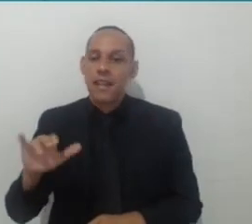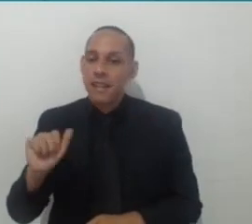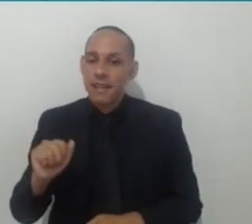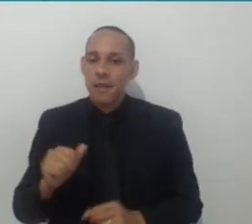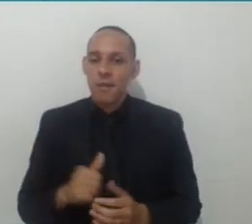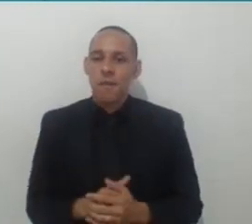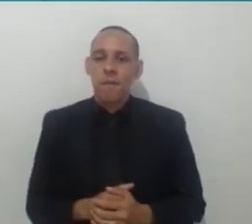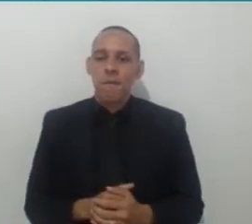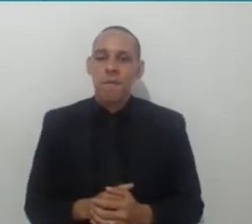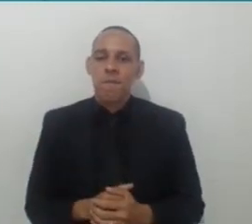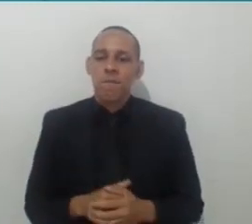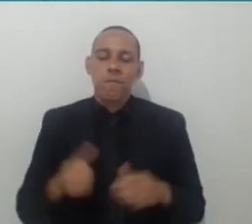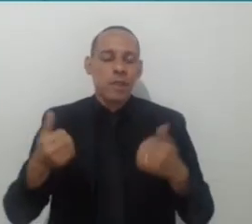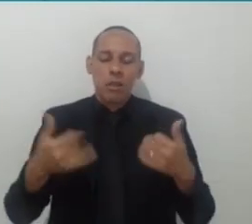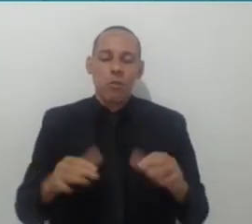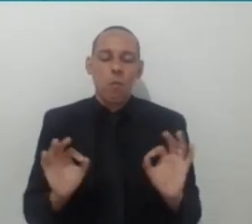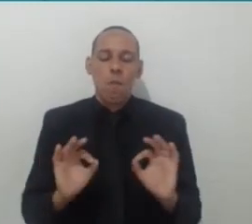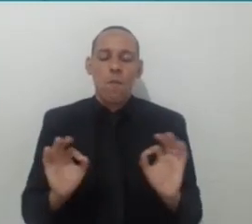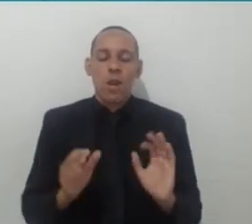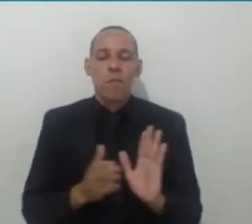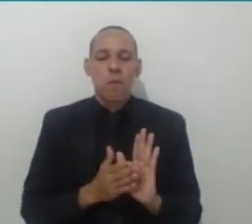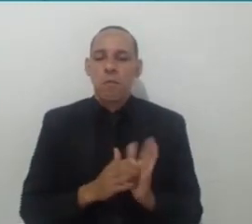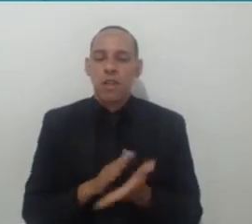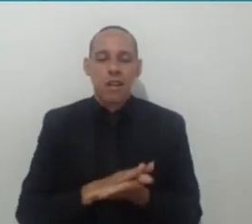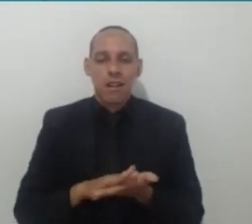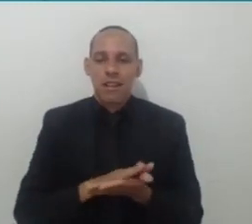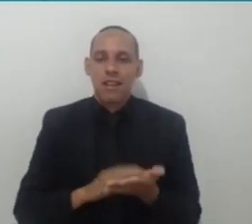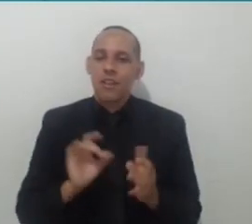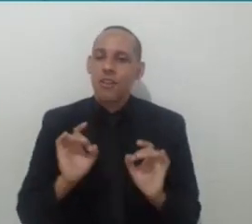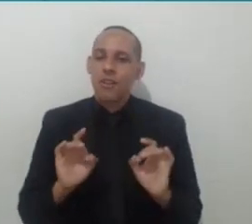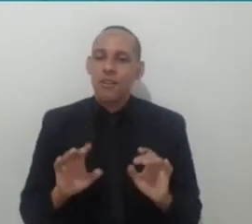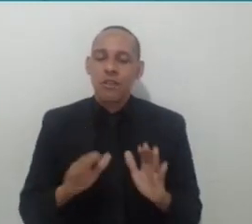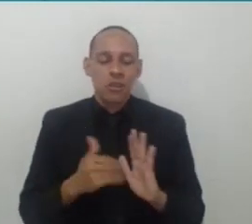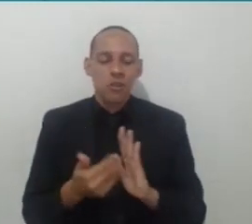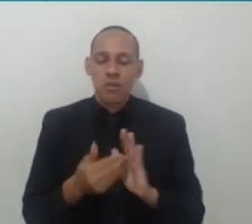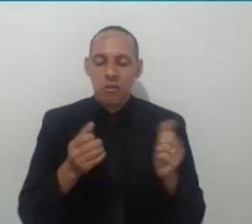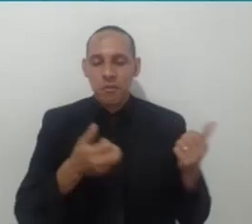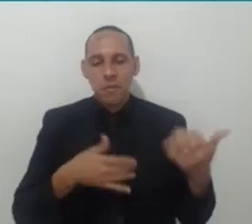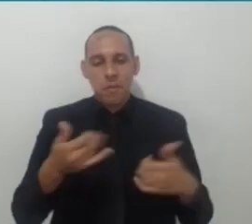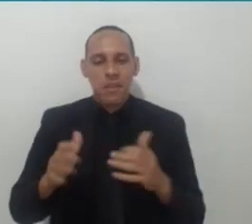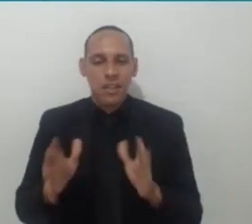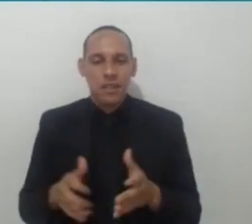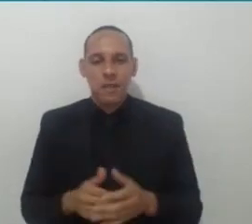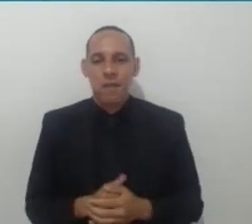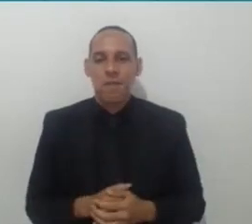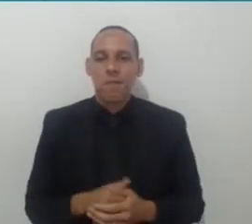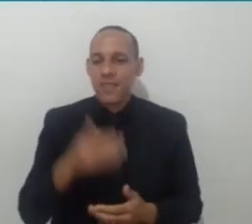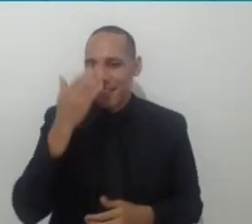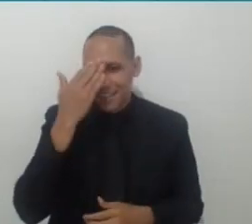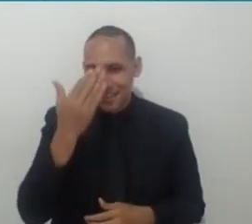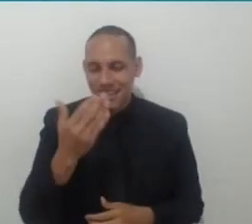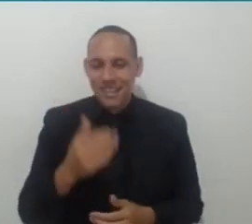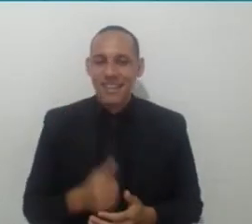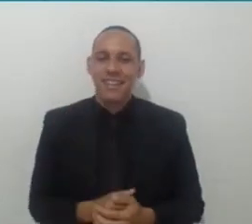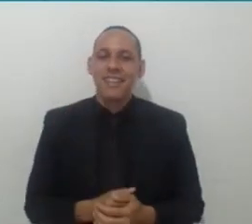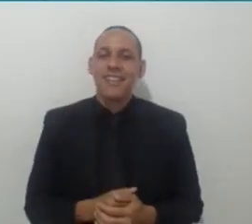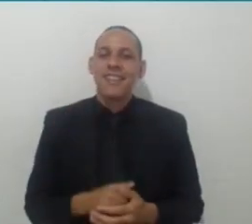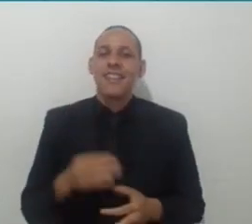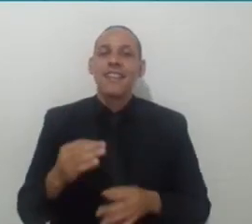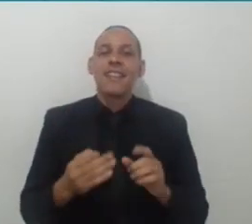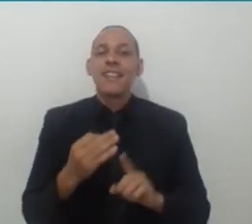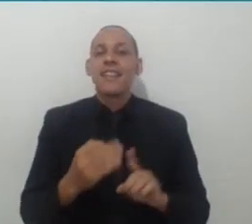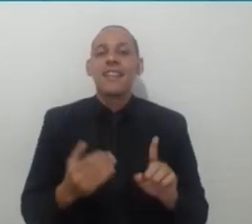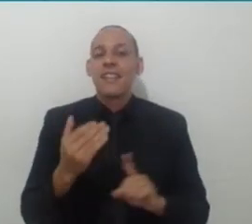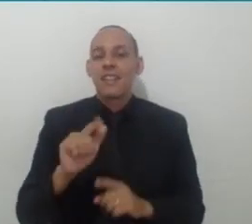Sem comunicação e proposição, excelência. Minha sócia, todas as foram feitas apenas. Obrigada, Vossa Excelência. Desembargador Dilermando